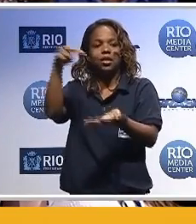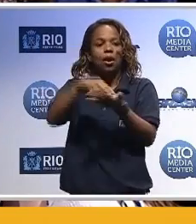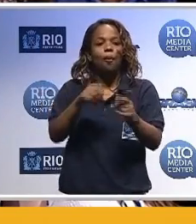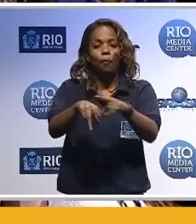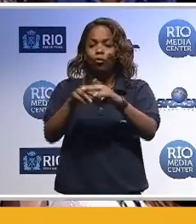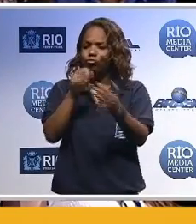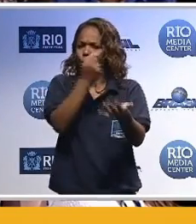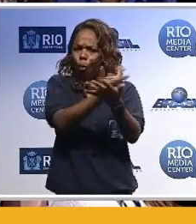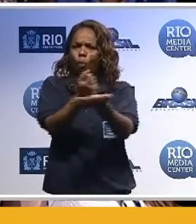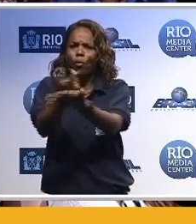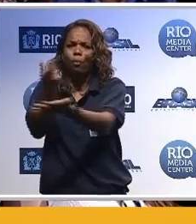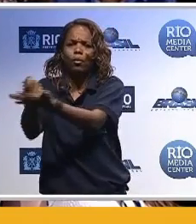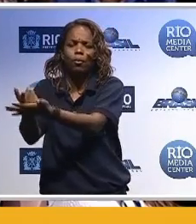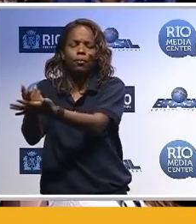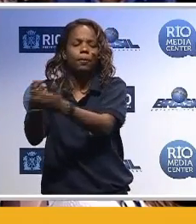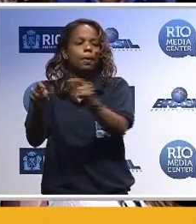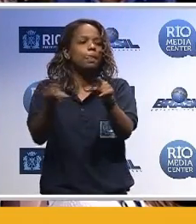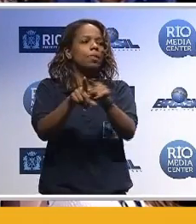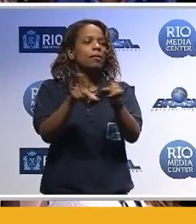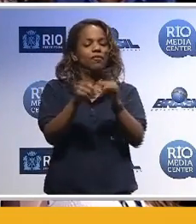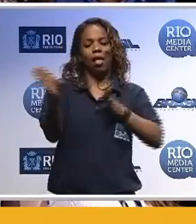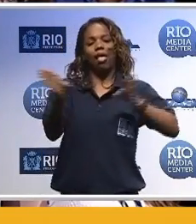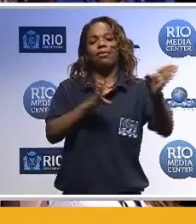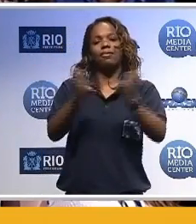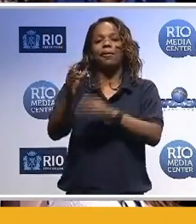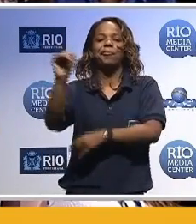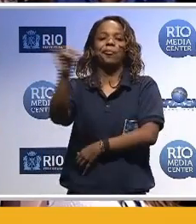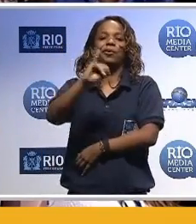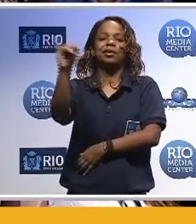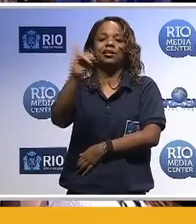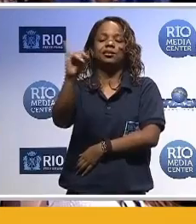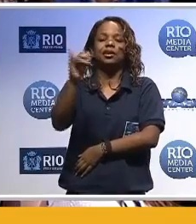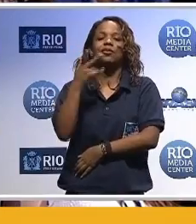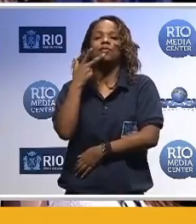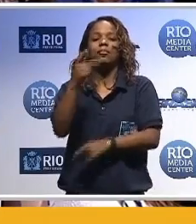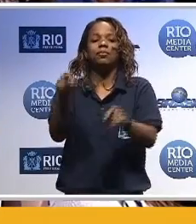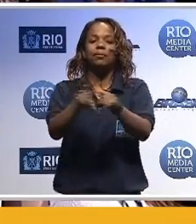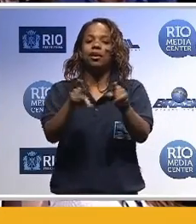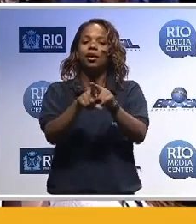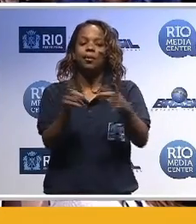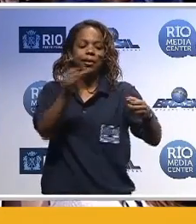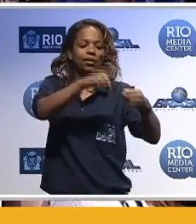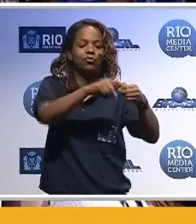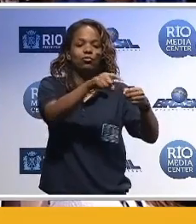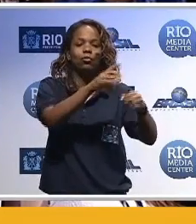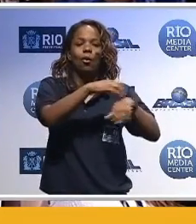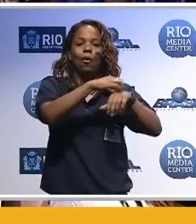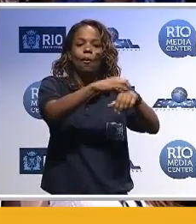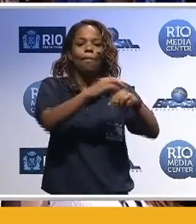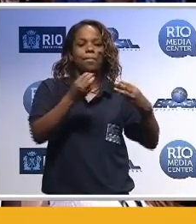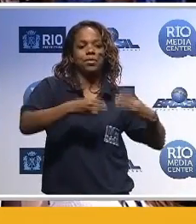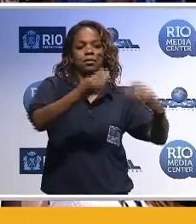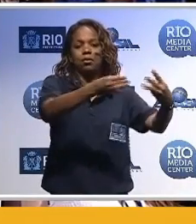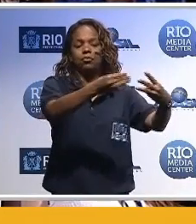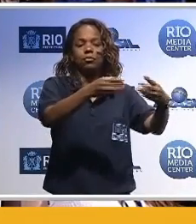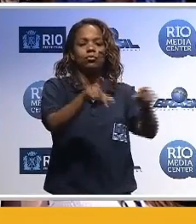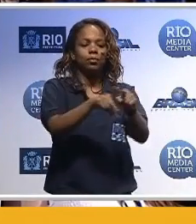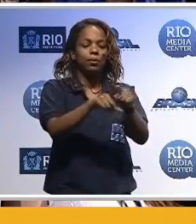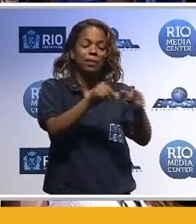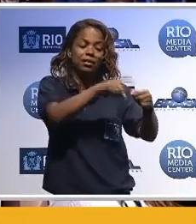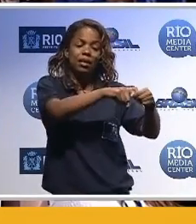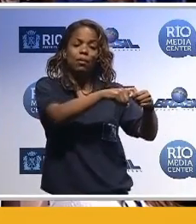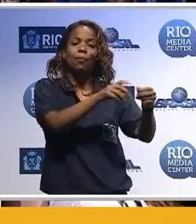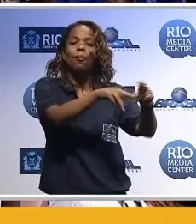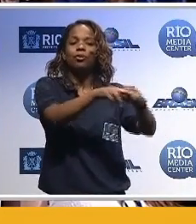nós temos. E a gente fala que a acessibilidade é importante, é isso que a gente tem trabalhado muito com o Ministério do Turismo também. O Ministério do Turismo tem sido um grande parceiro, porque